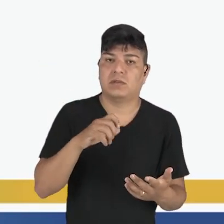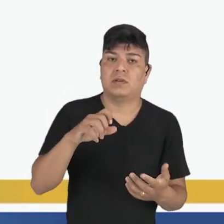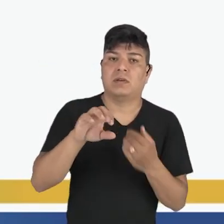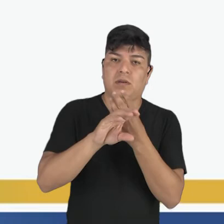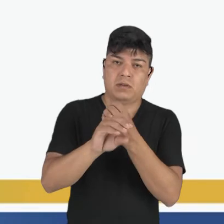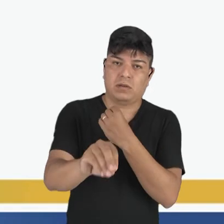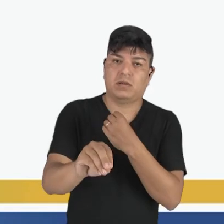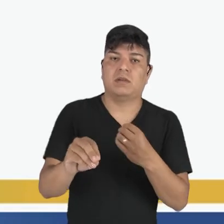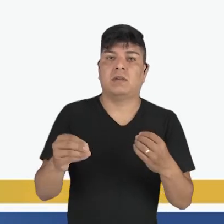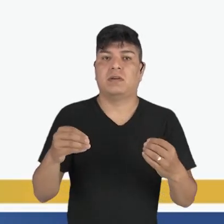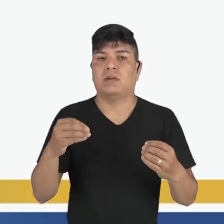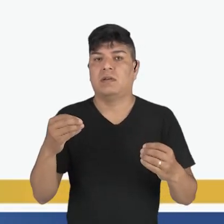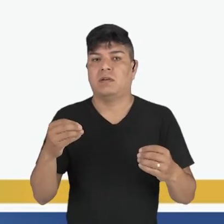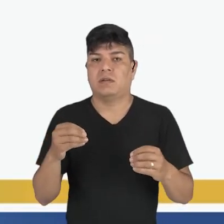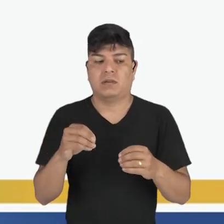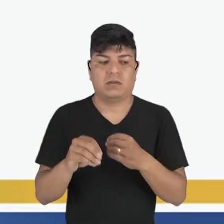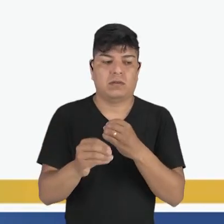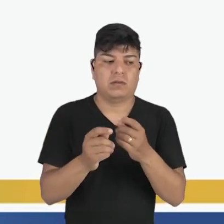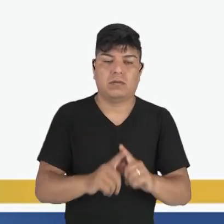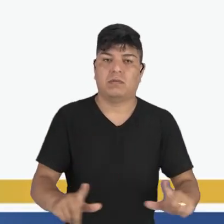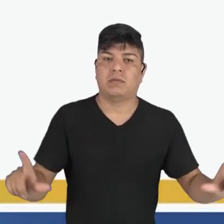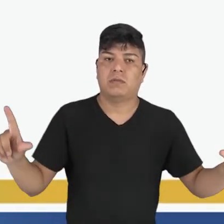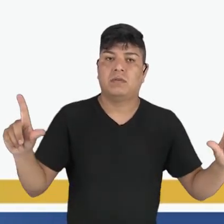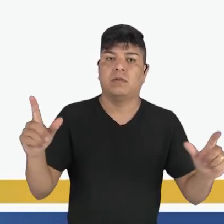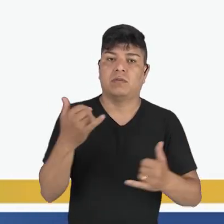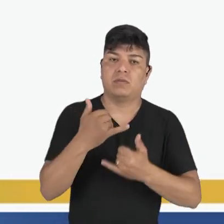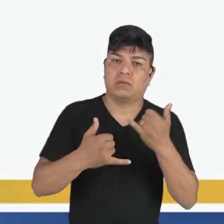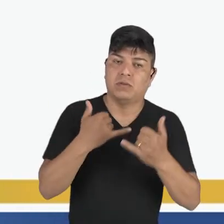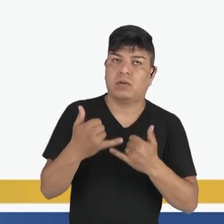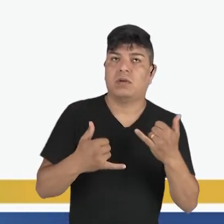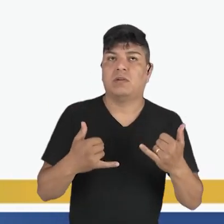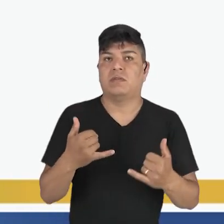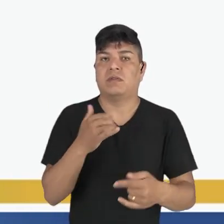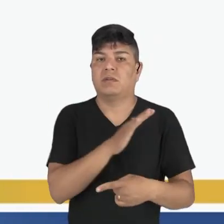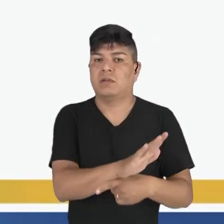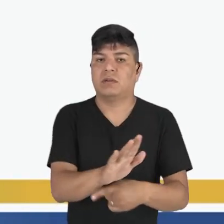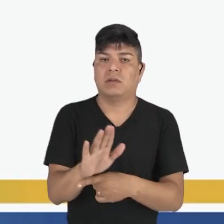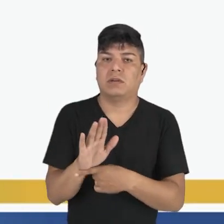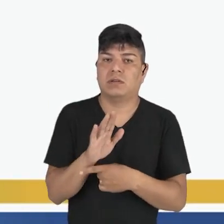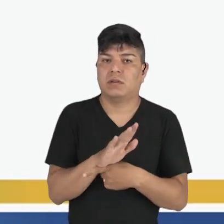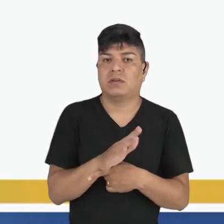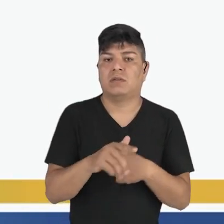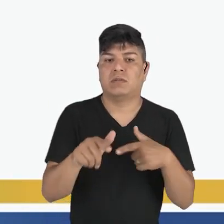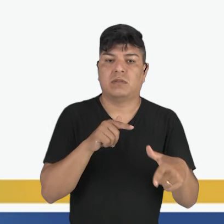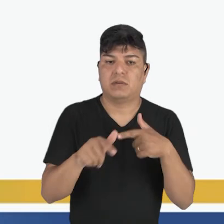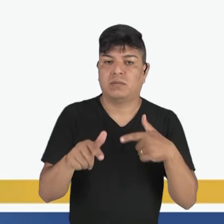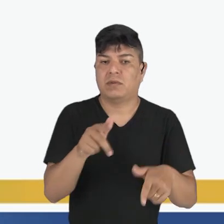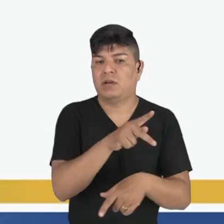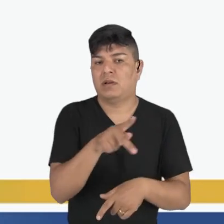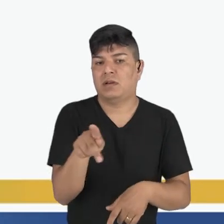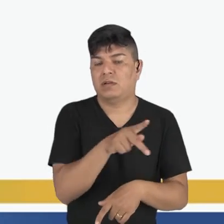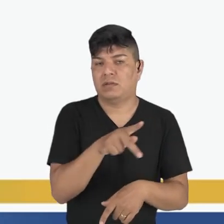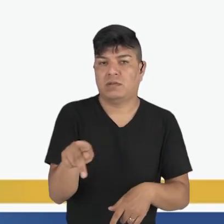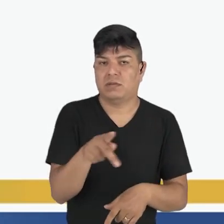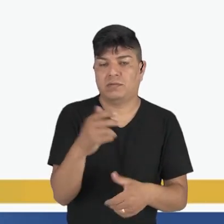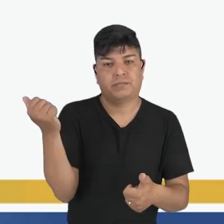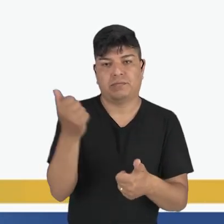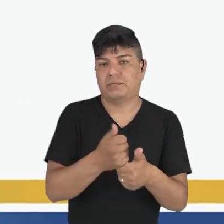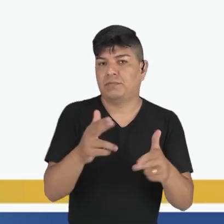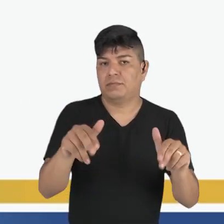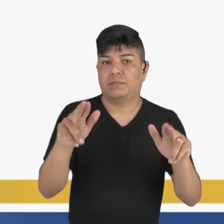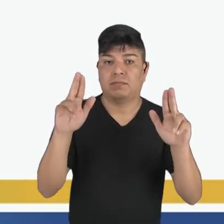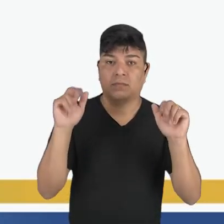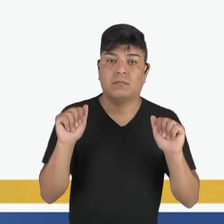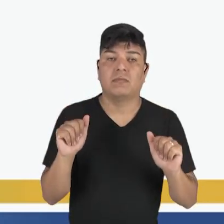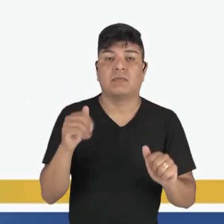EAD, realidade aumentada, jogos, tá? Tudo isso vem para auxiliar o trabalho do professor, que não vai ser substituído,